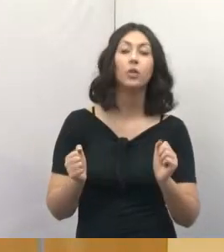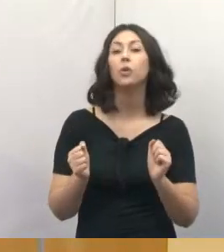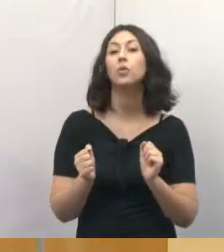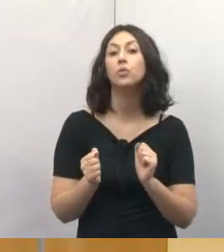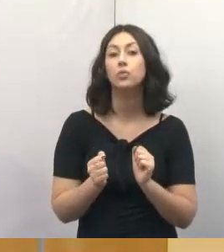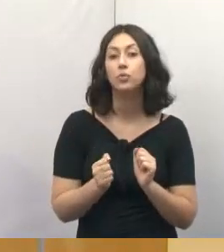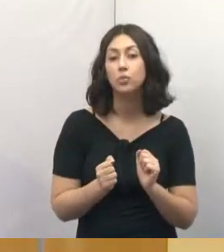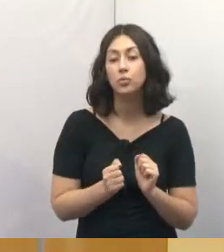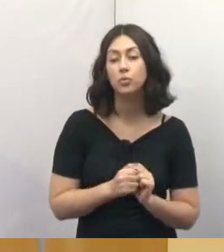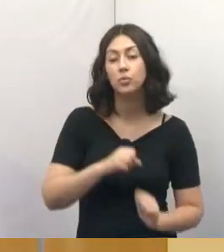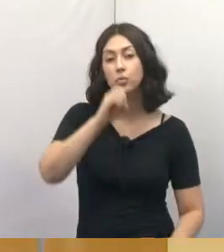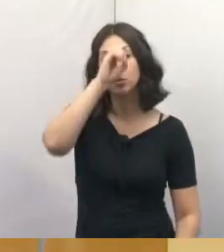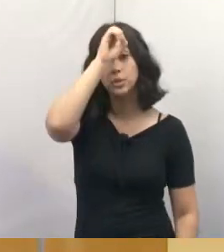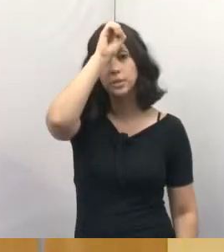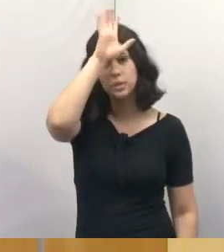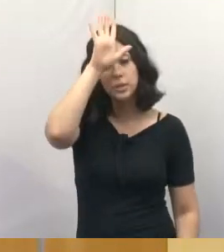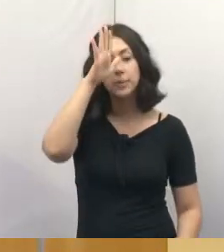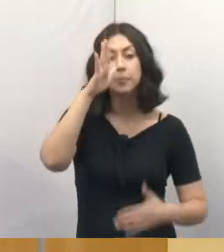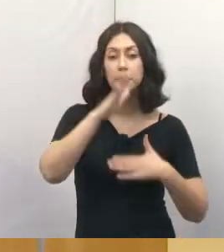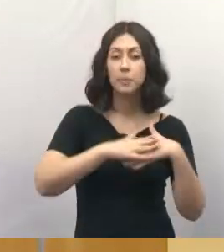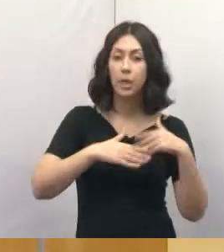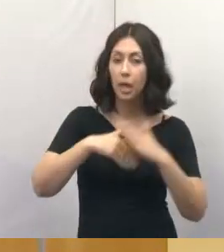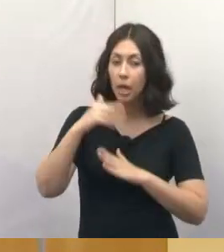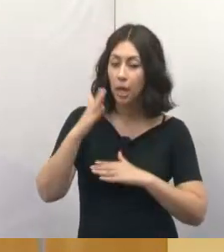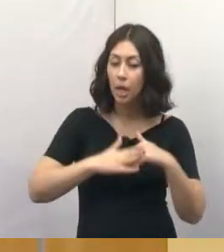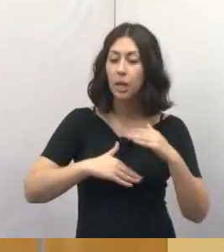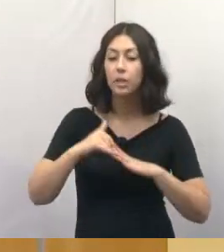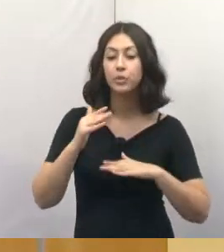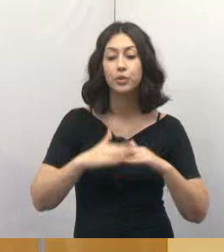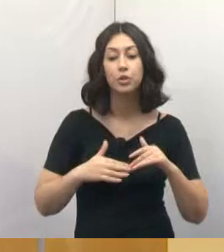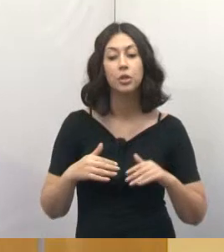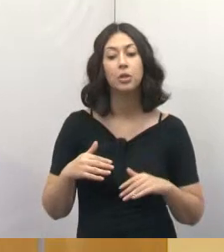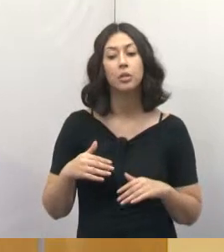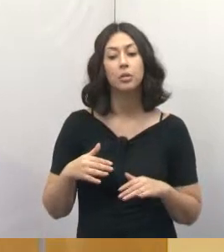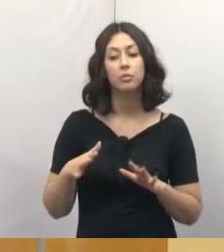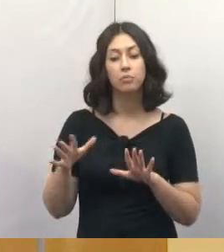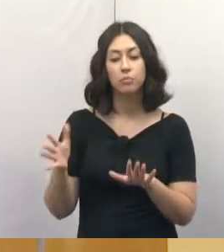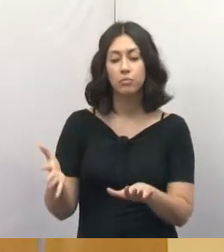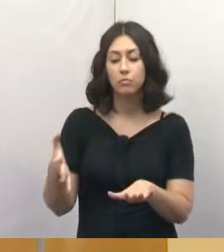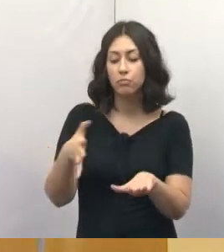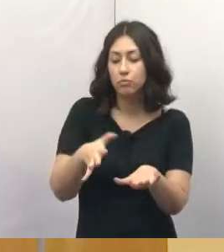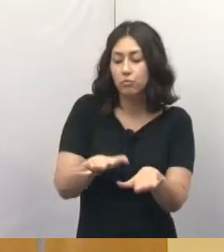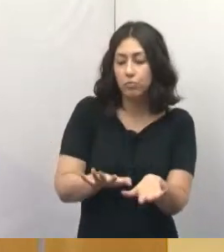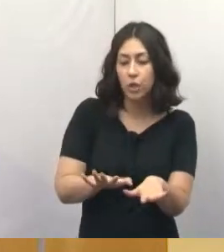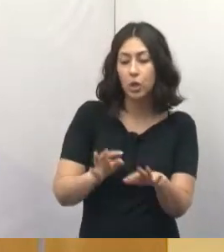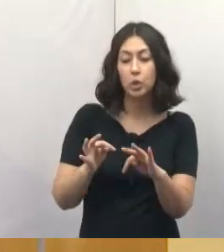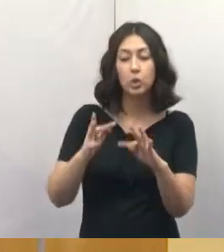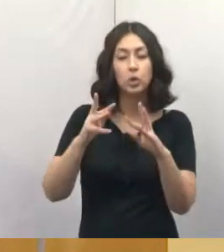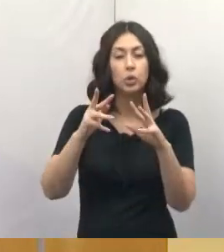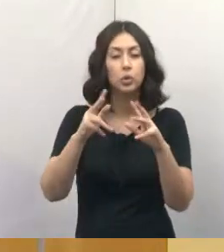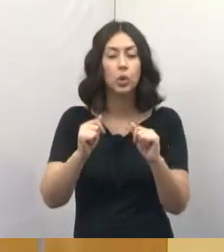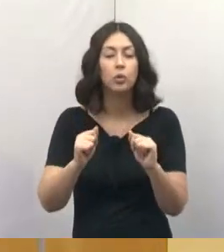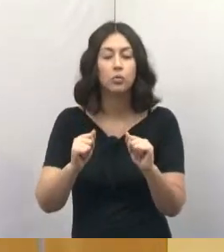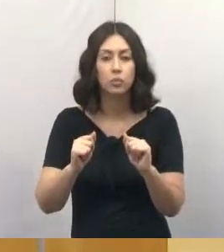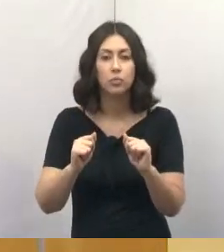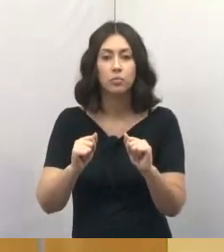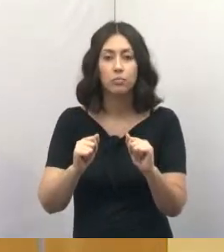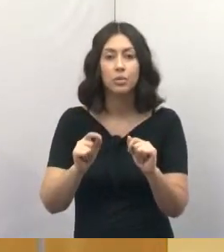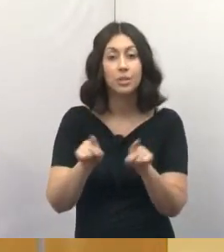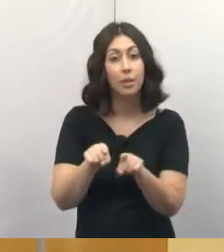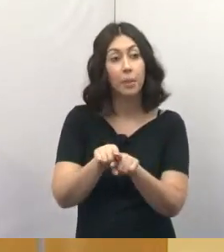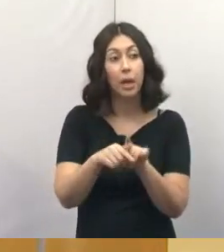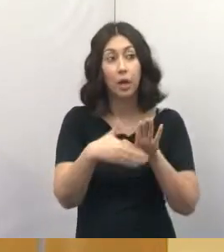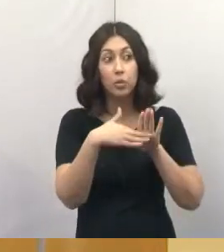Salomão, coloca em prática. Coloca em prática para inserir todo mundo, para incrementar a receita